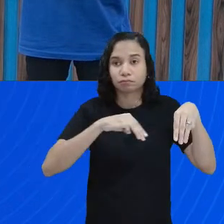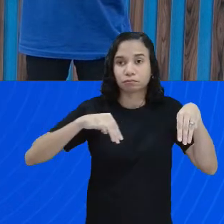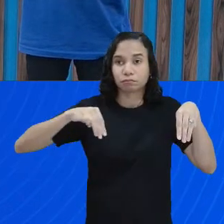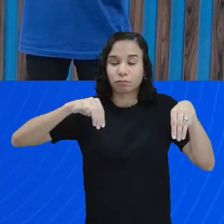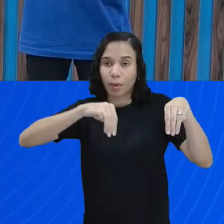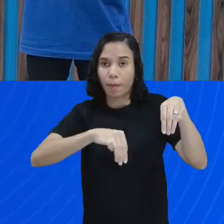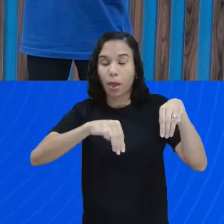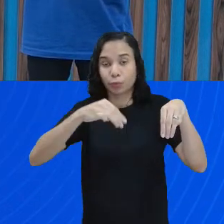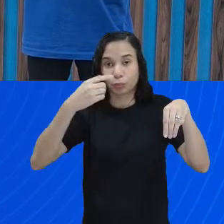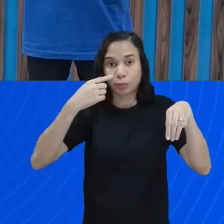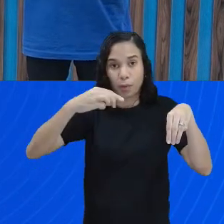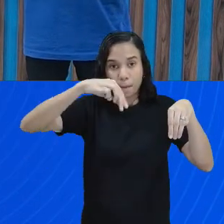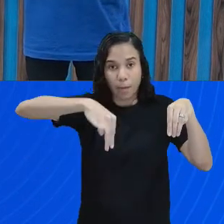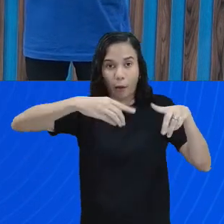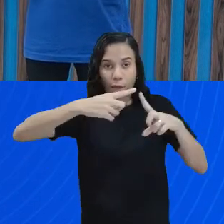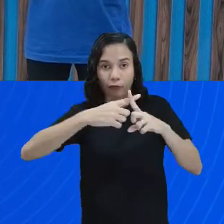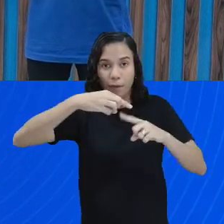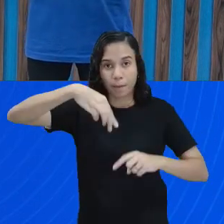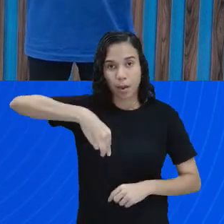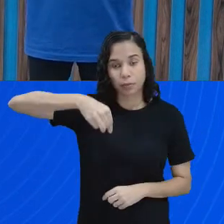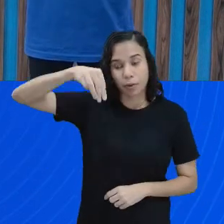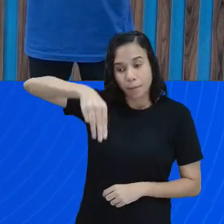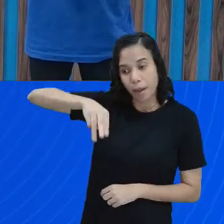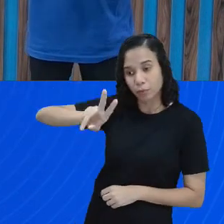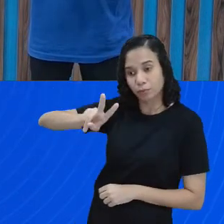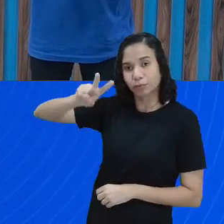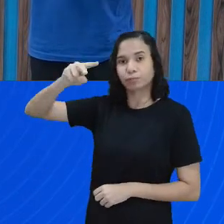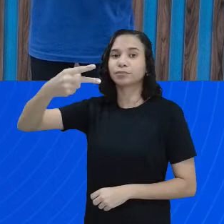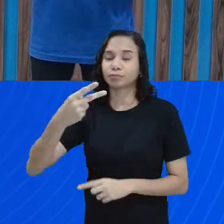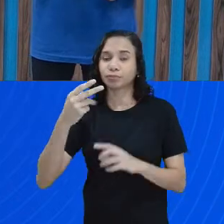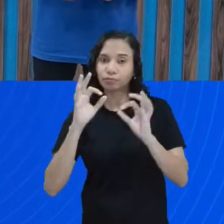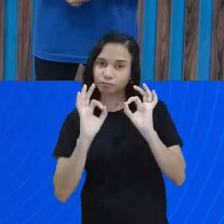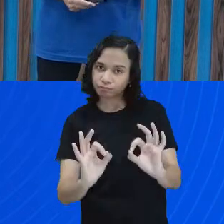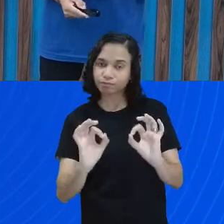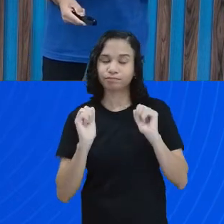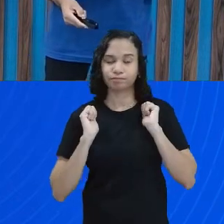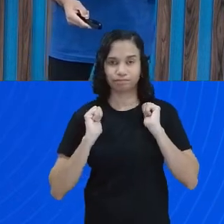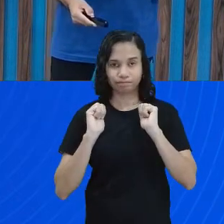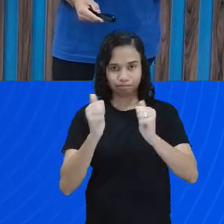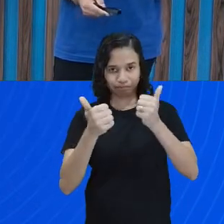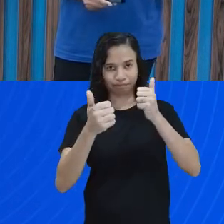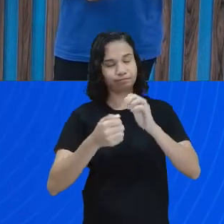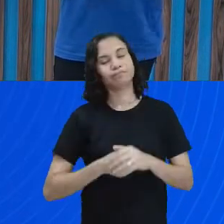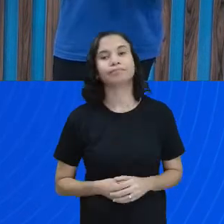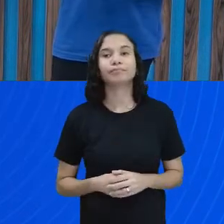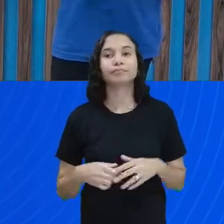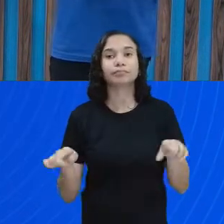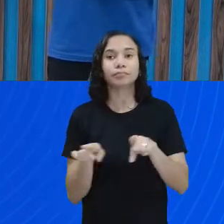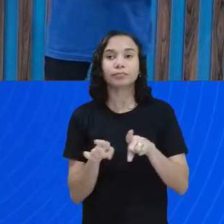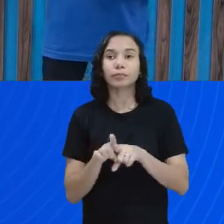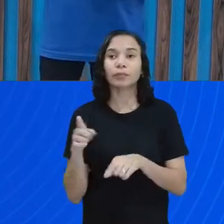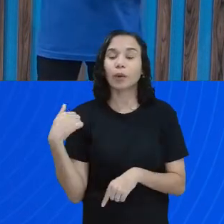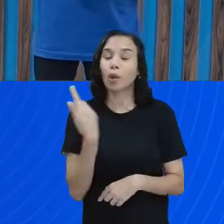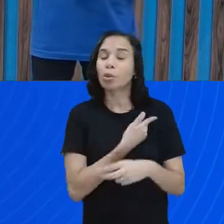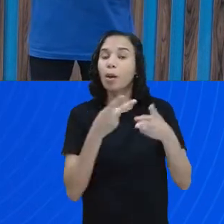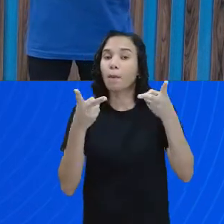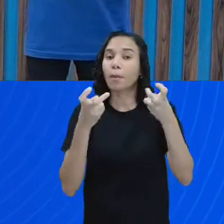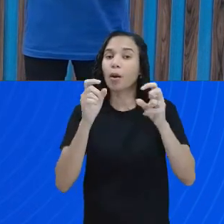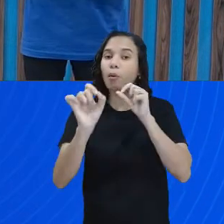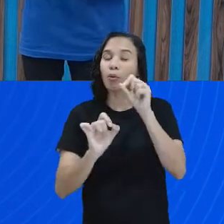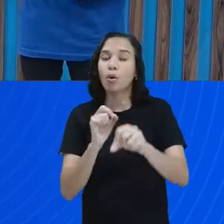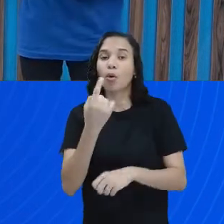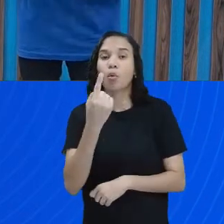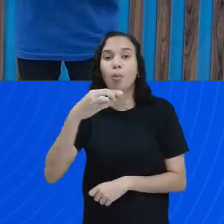outro, metro vezes metro vai dar metro ao quadrado. Isso, exatamente. E aí a gente já percebeu isso, que